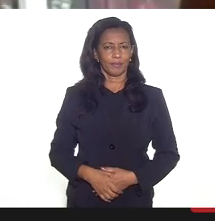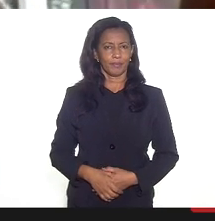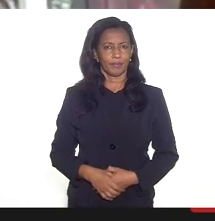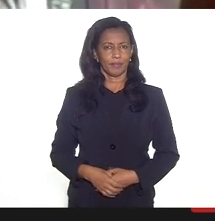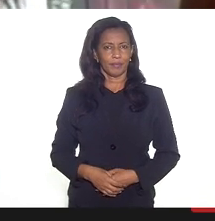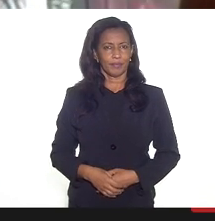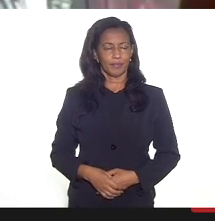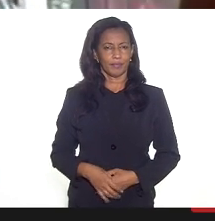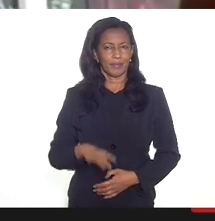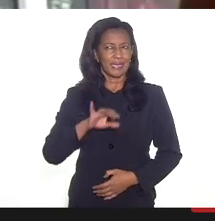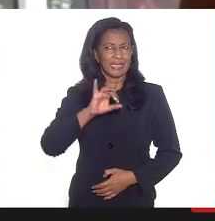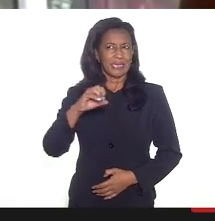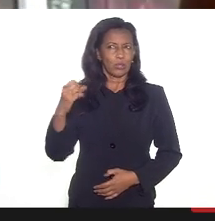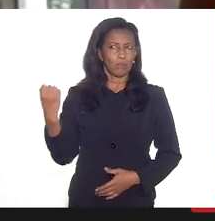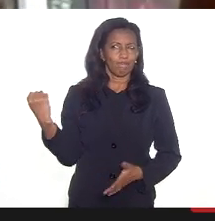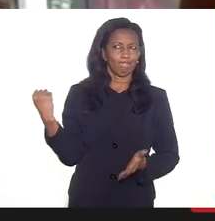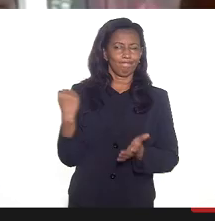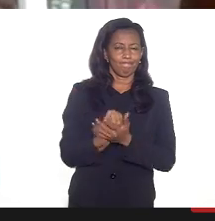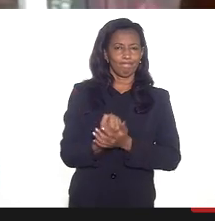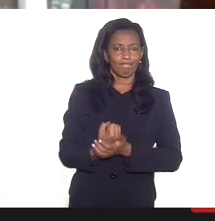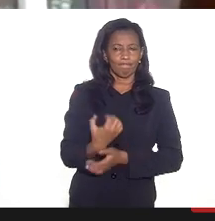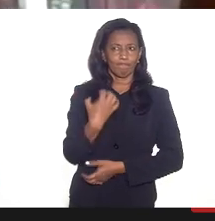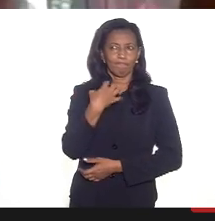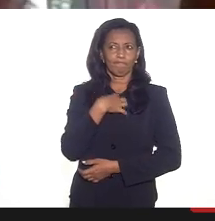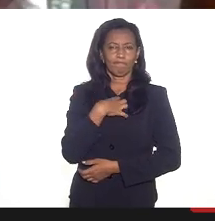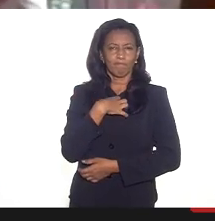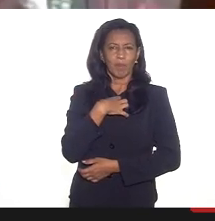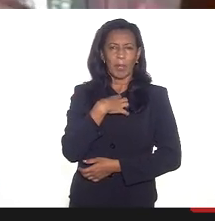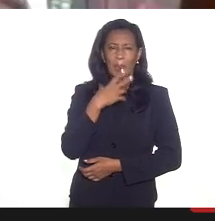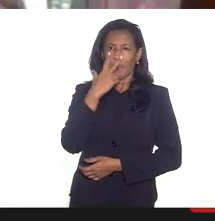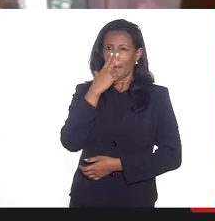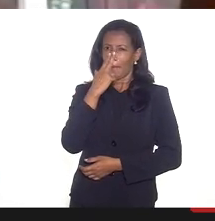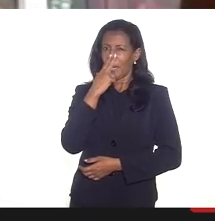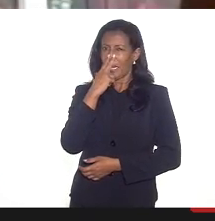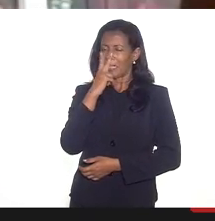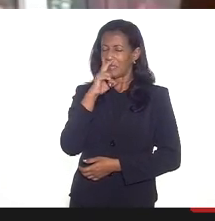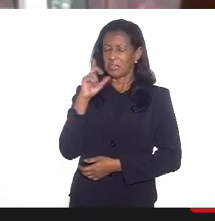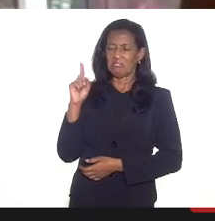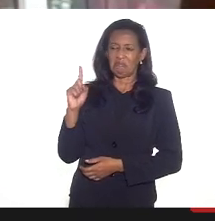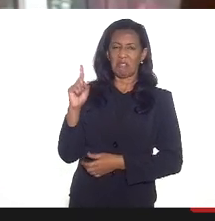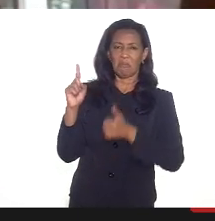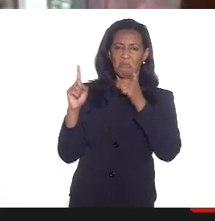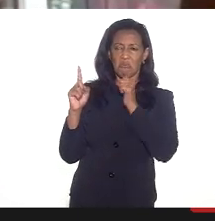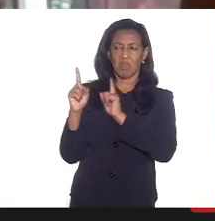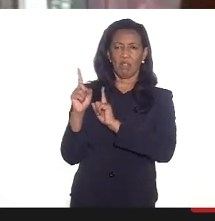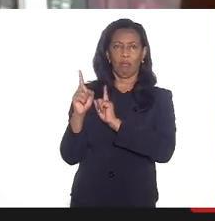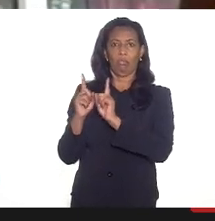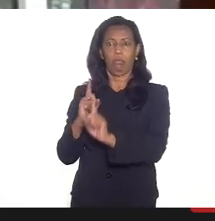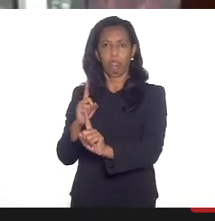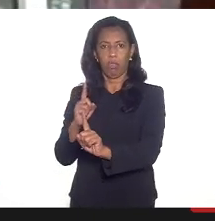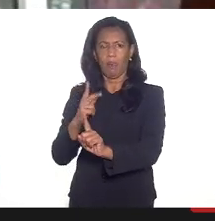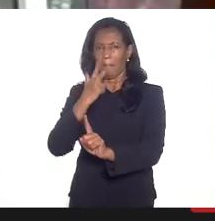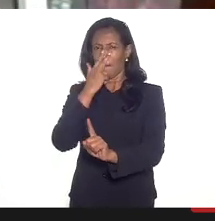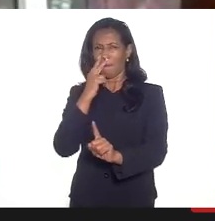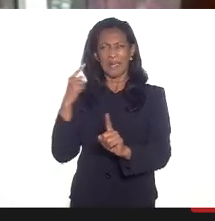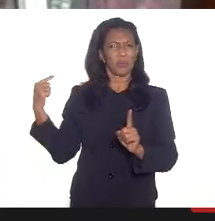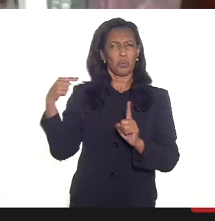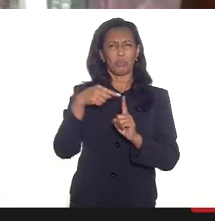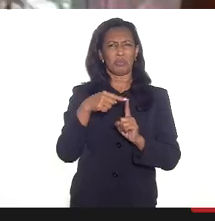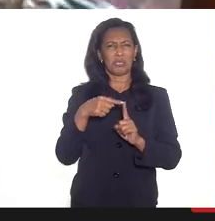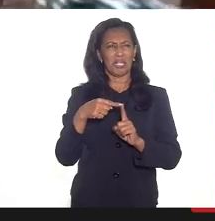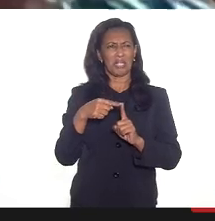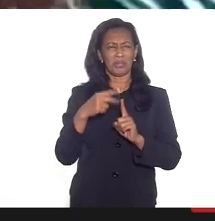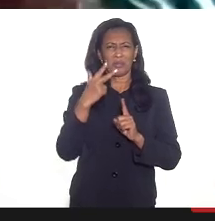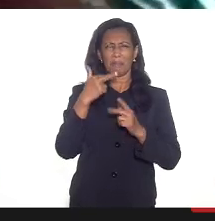Então, isso me impactou, porque muitas vezes a gente passa batido na mulher como um objeto, na mulher como algo separado.